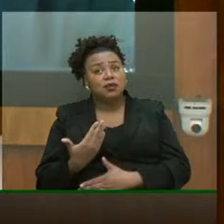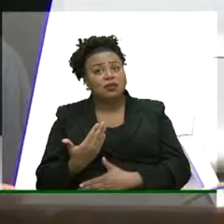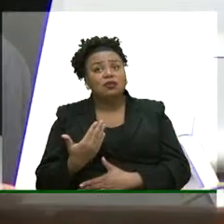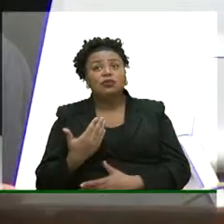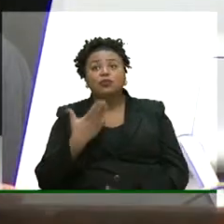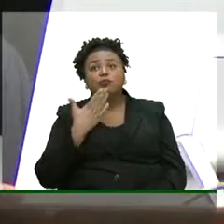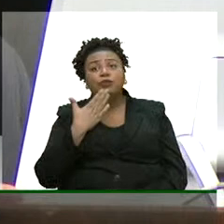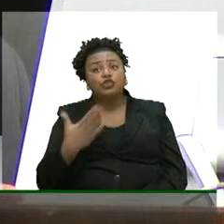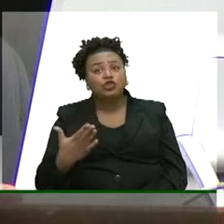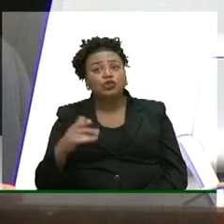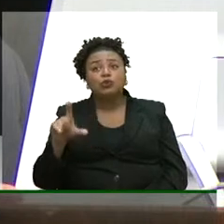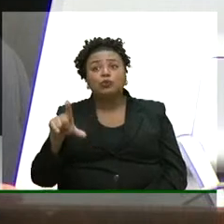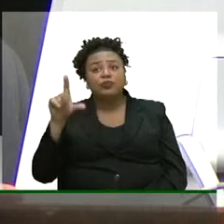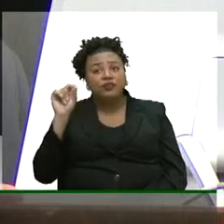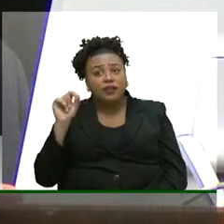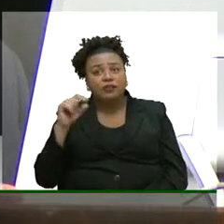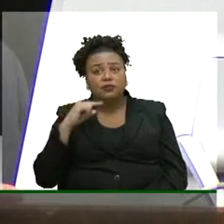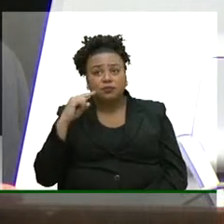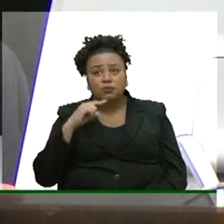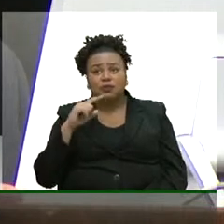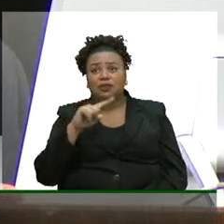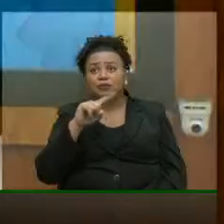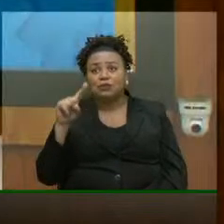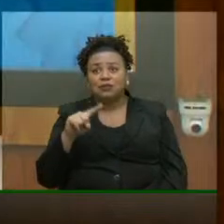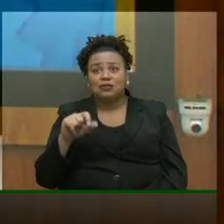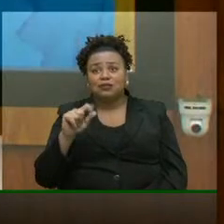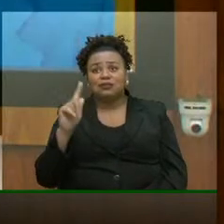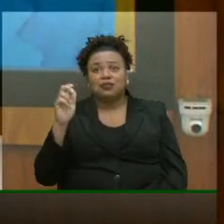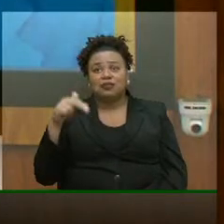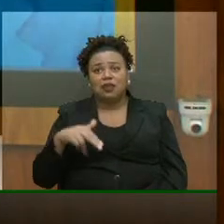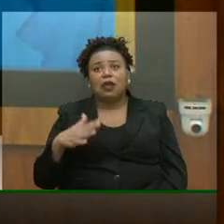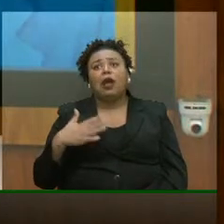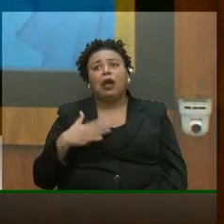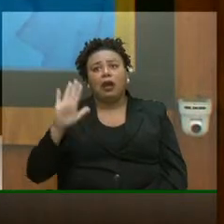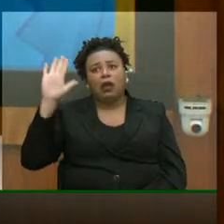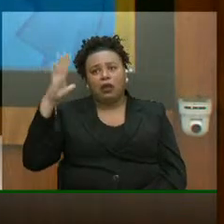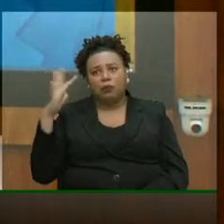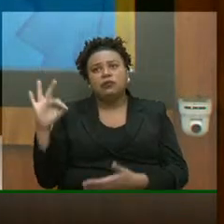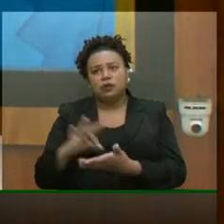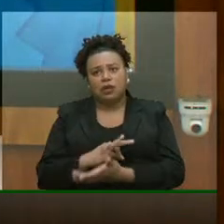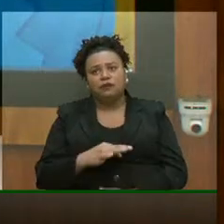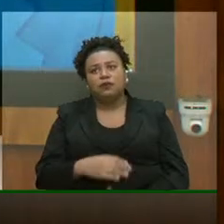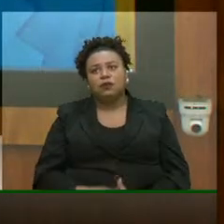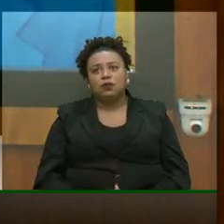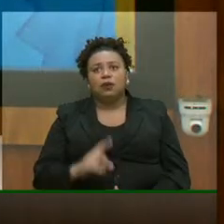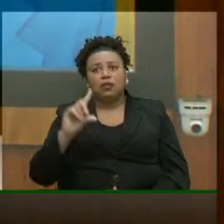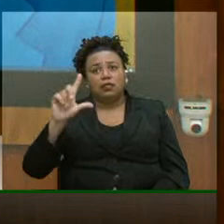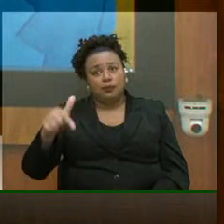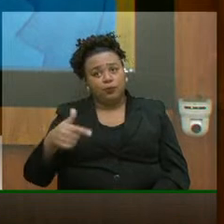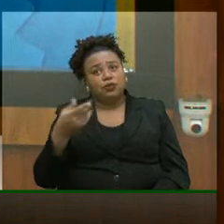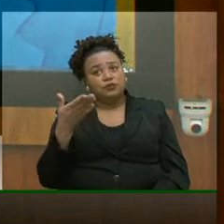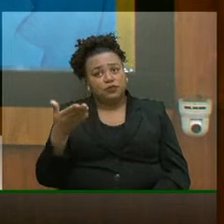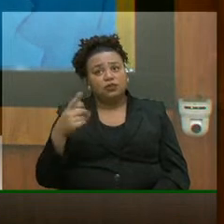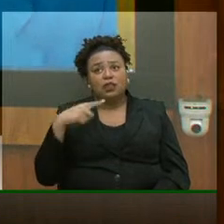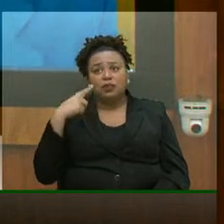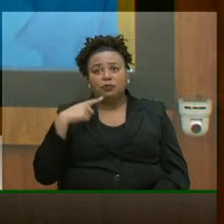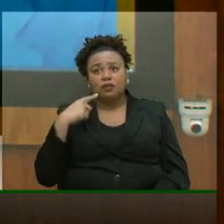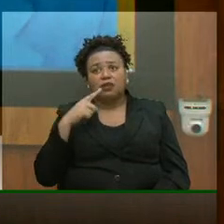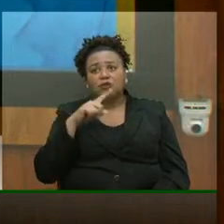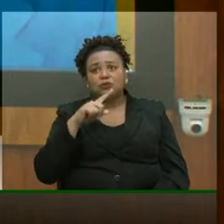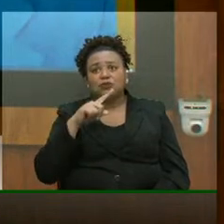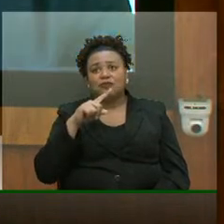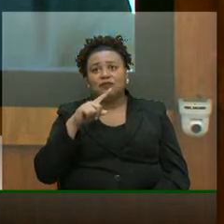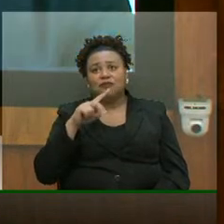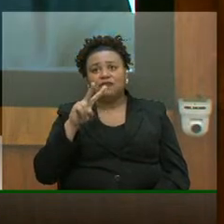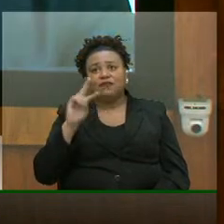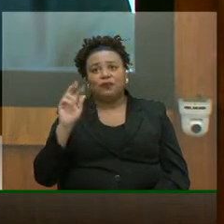do requerimento de preferência, deputado Zanquim. Então me escrevo, está bem, presidente. Posteriormente, então, o deputado Vilmar Zanquim pela bancada